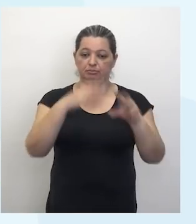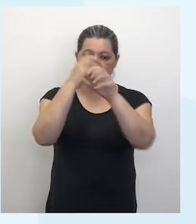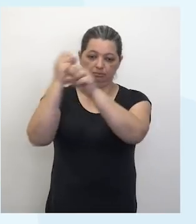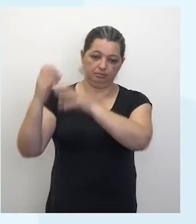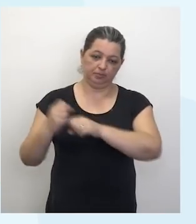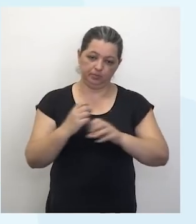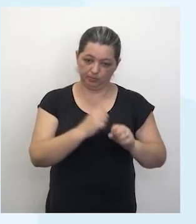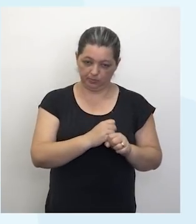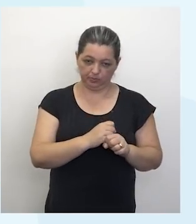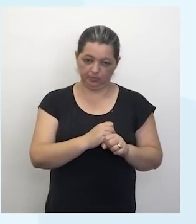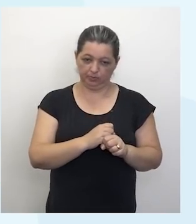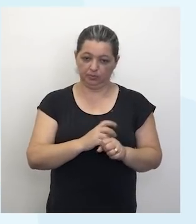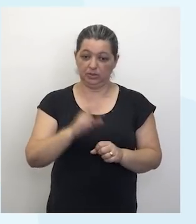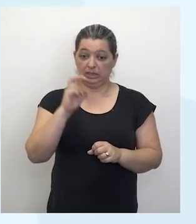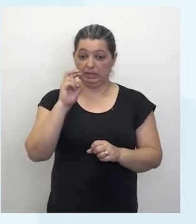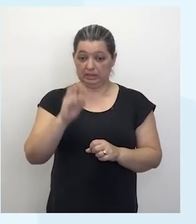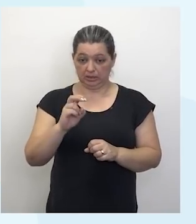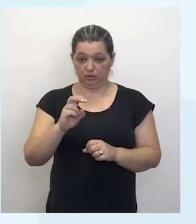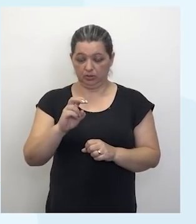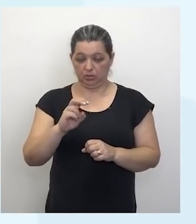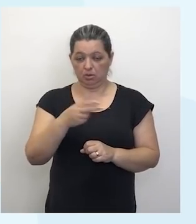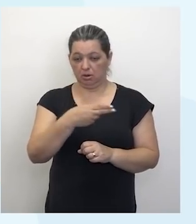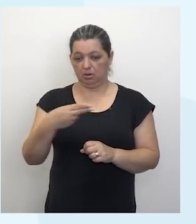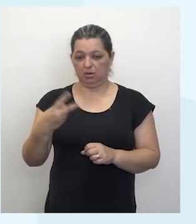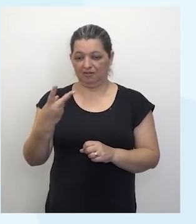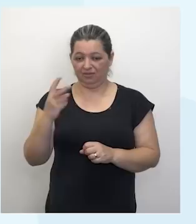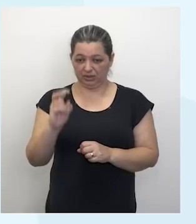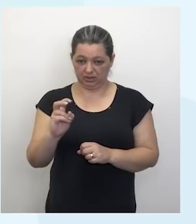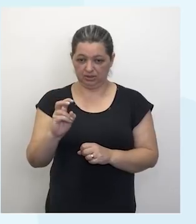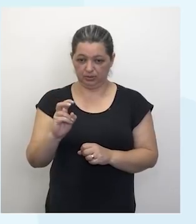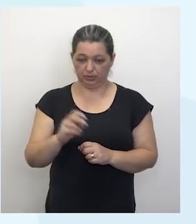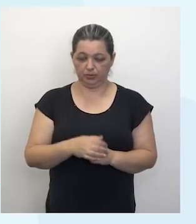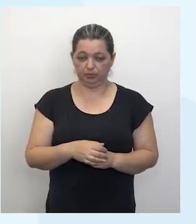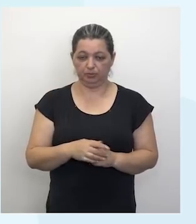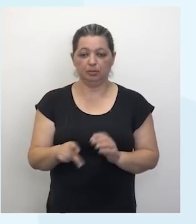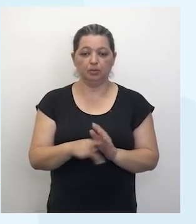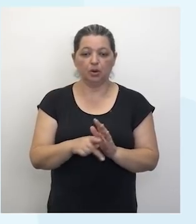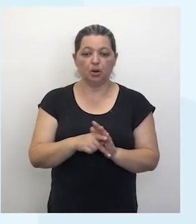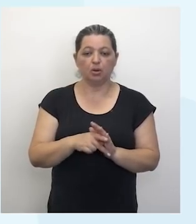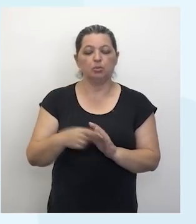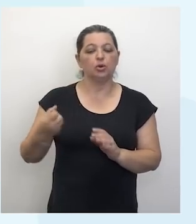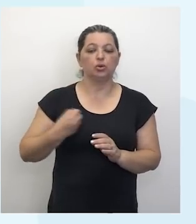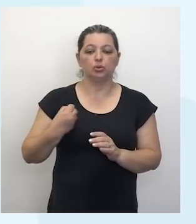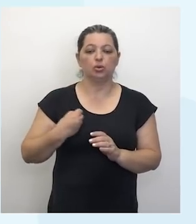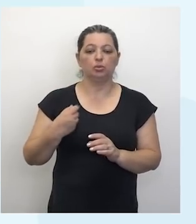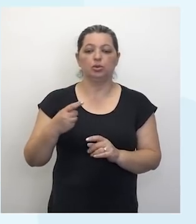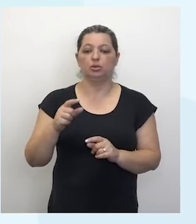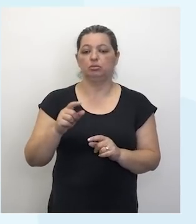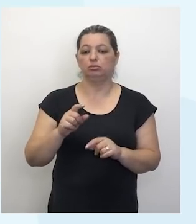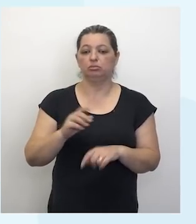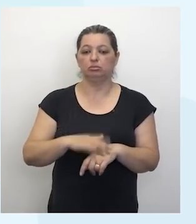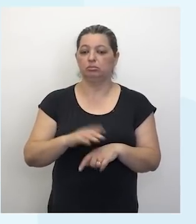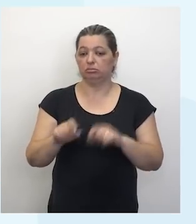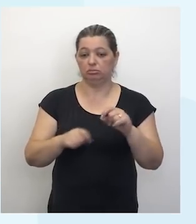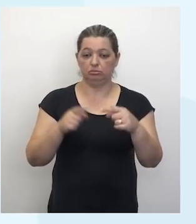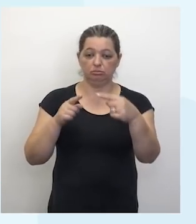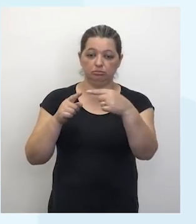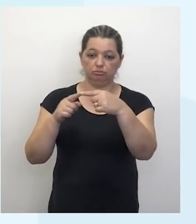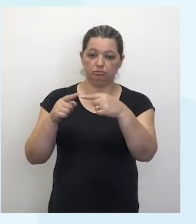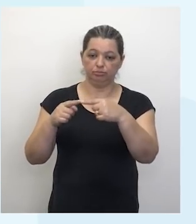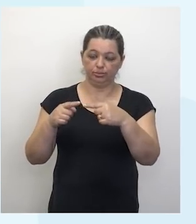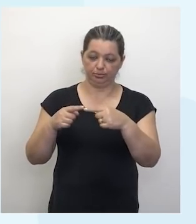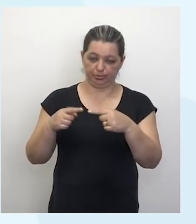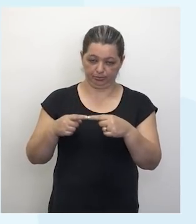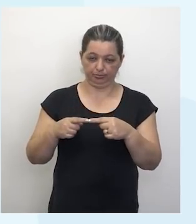maior, a área foi para 25. Estes números da área têm uma relação com a nossa razão